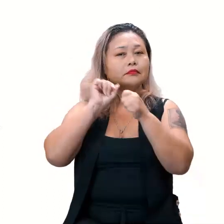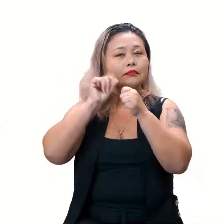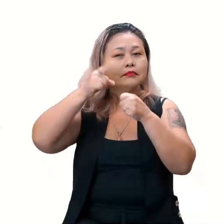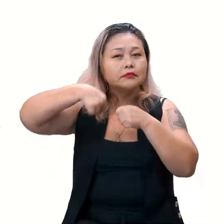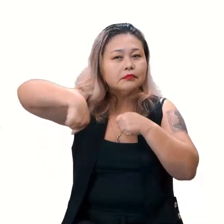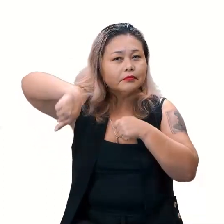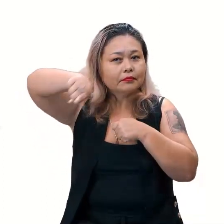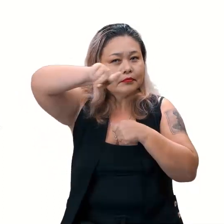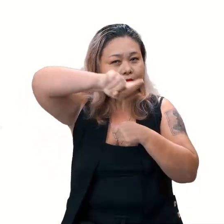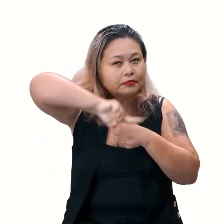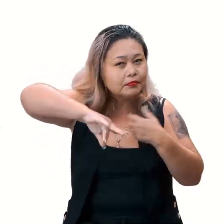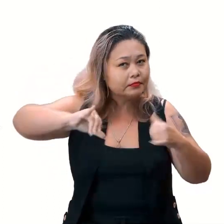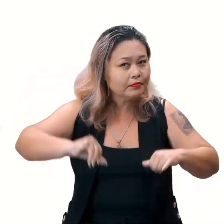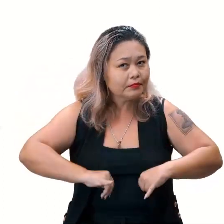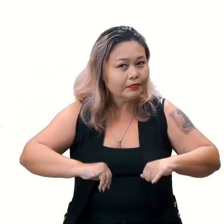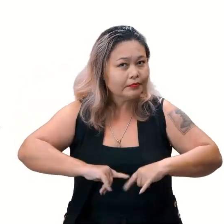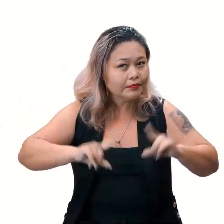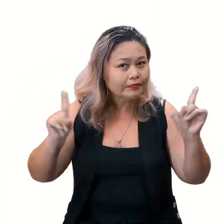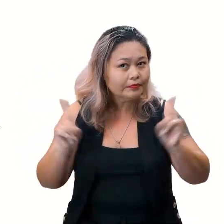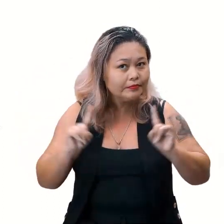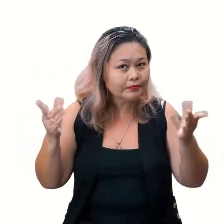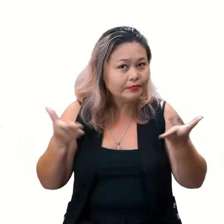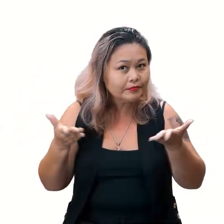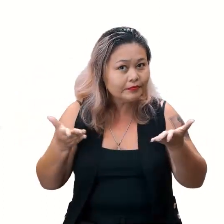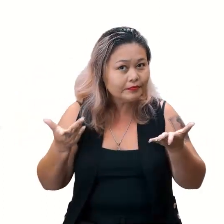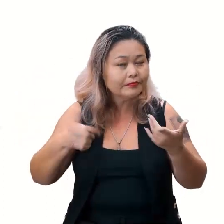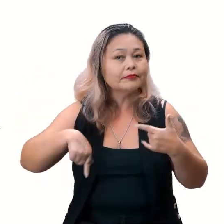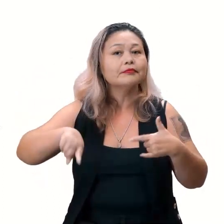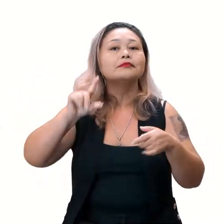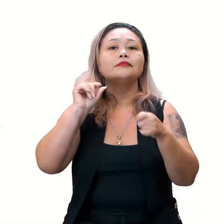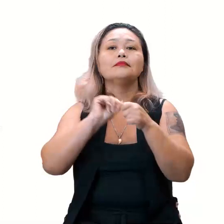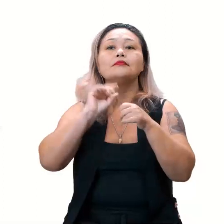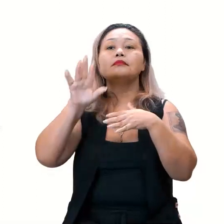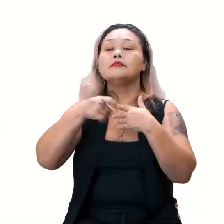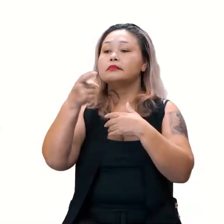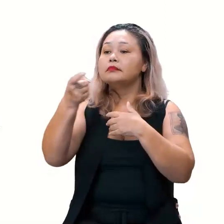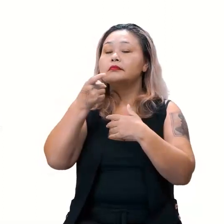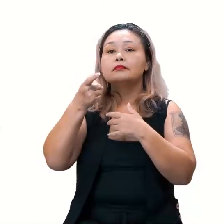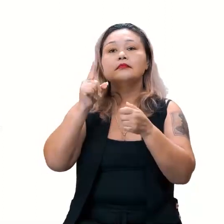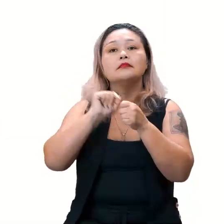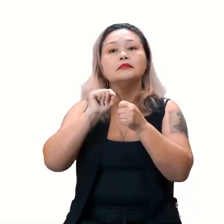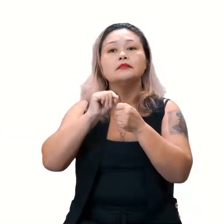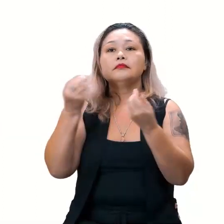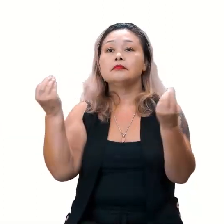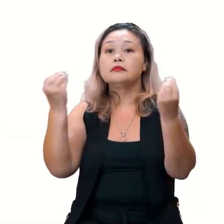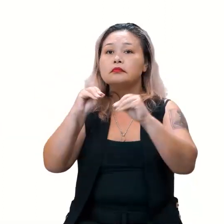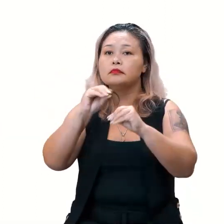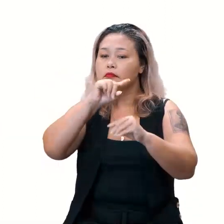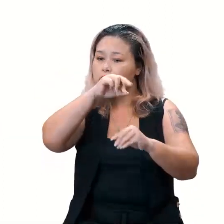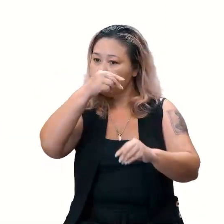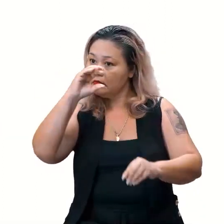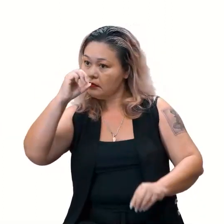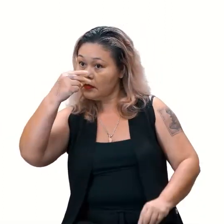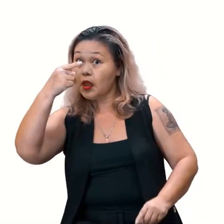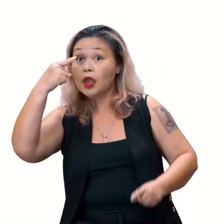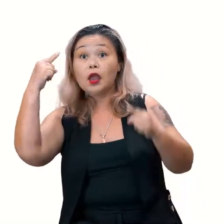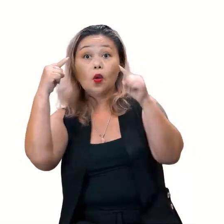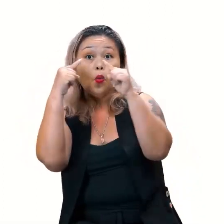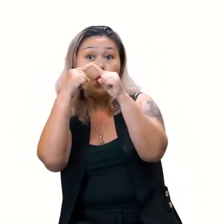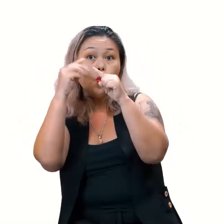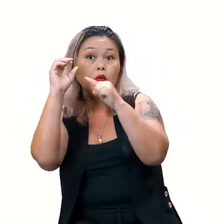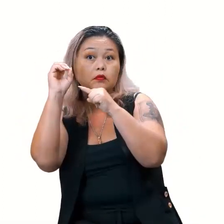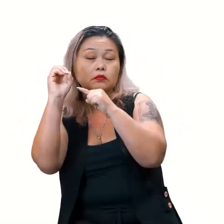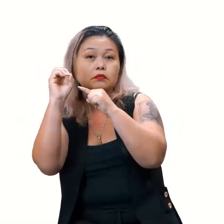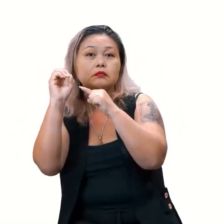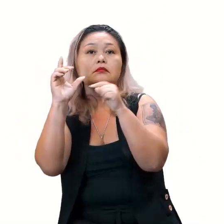sofrer agora. Então, vamos lá. Qual o valor de x para que zere essa equação? Vamos ver? De